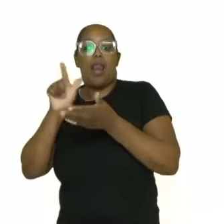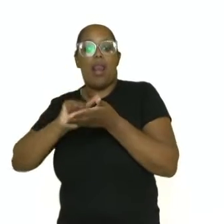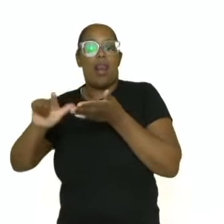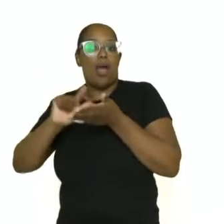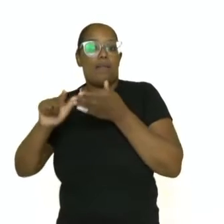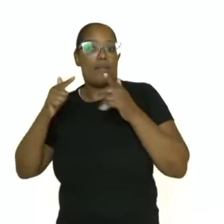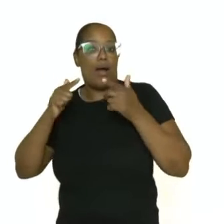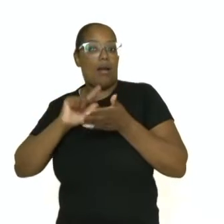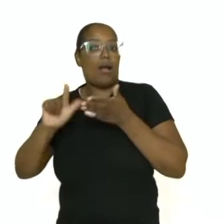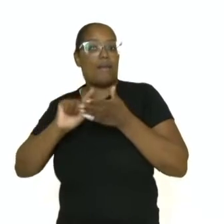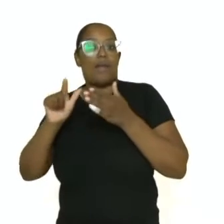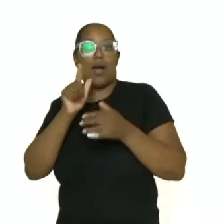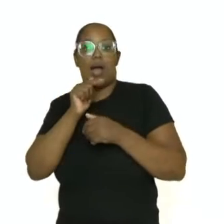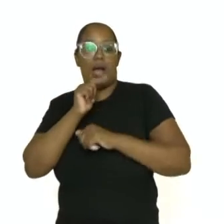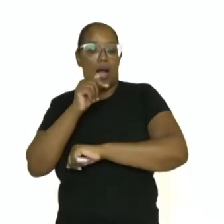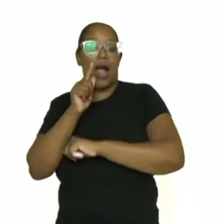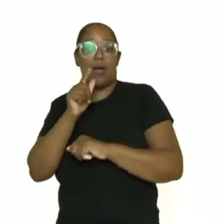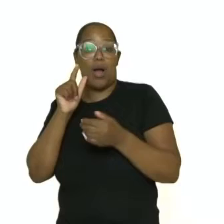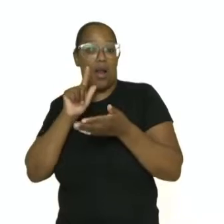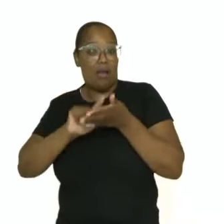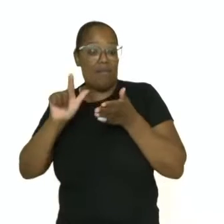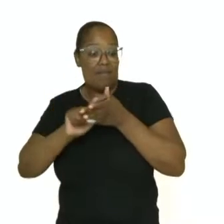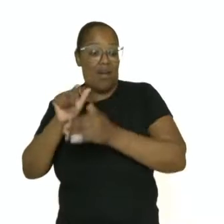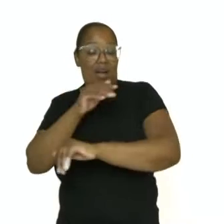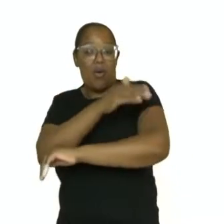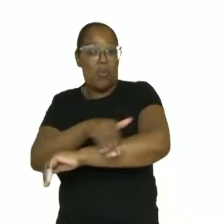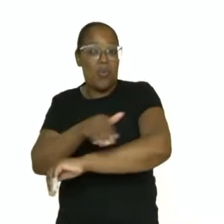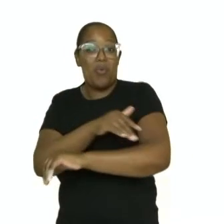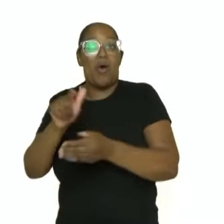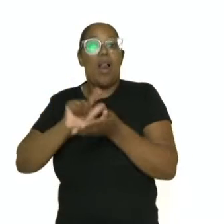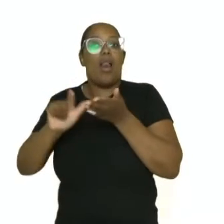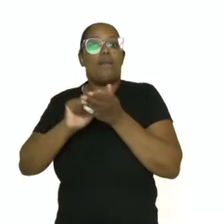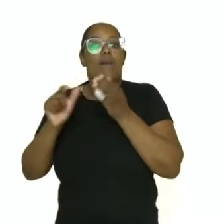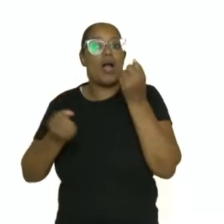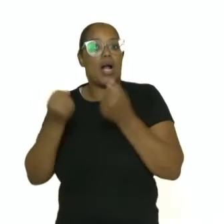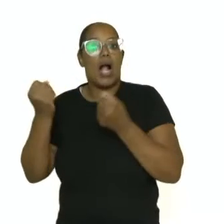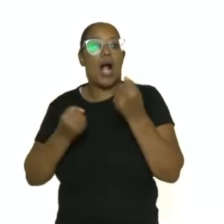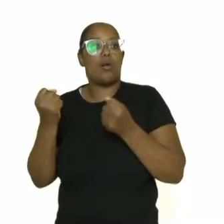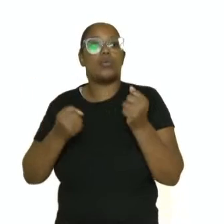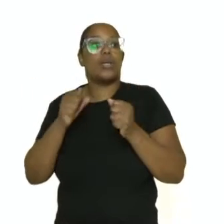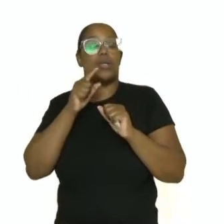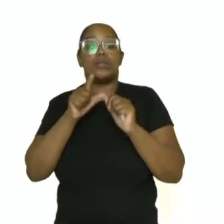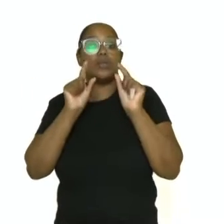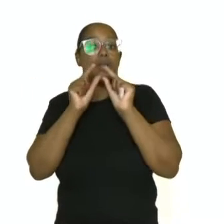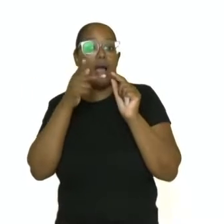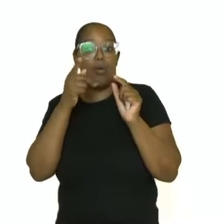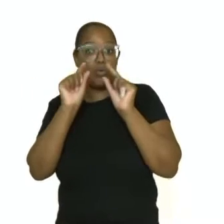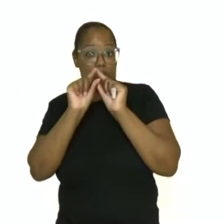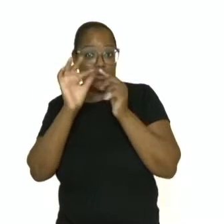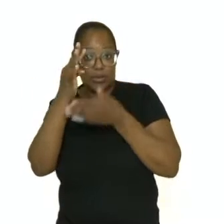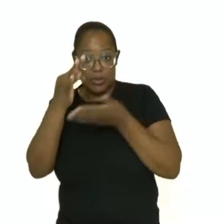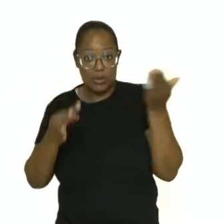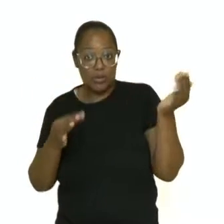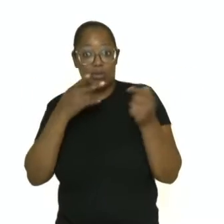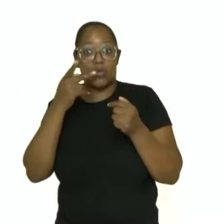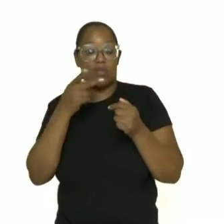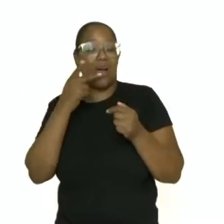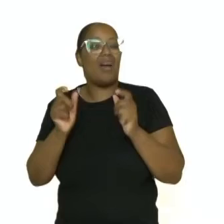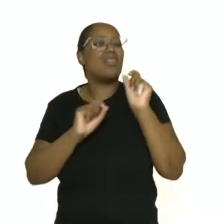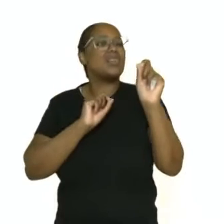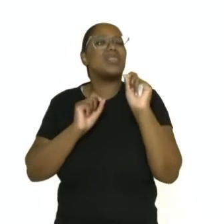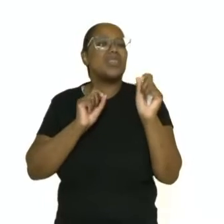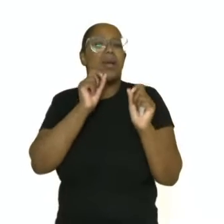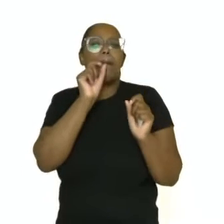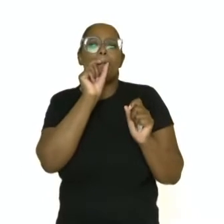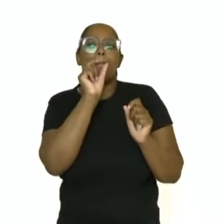famílias consomem muito acima do que deveriam. Observe que esse trecho refere-se à fala do entrevistado. Que palavra é